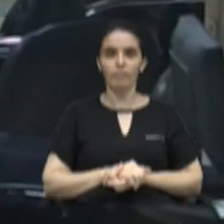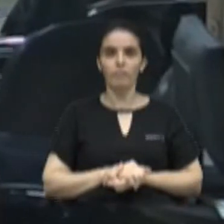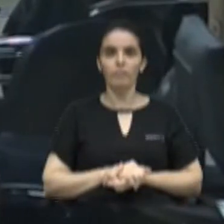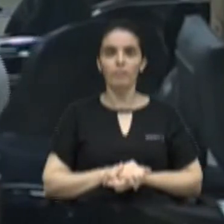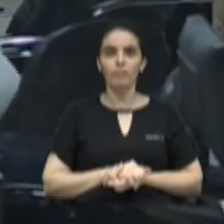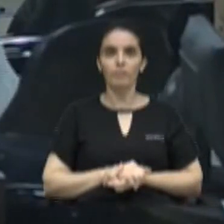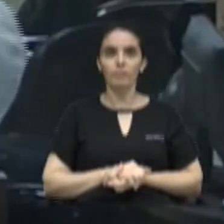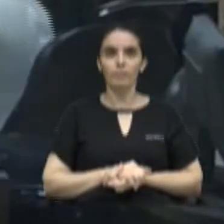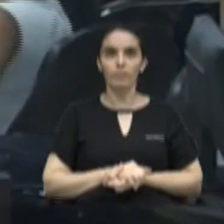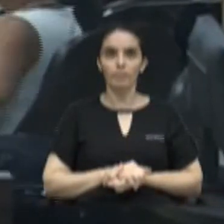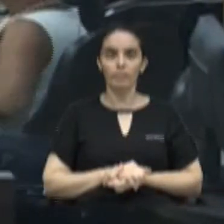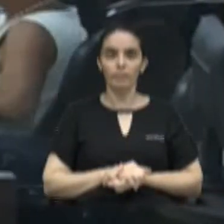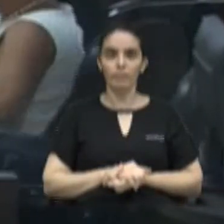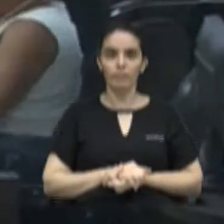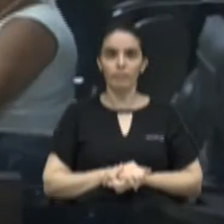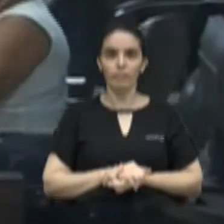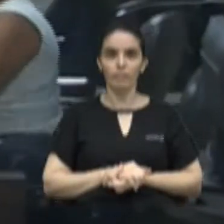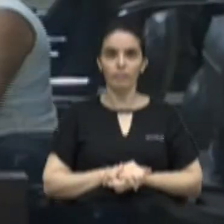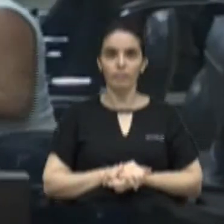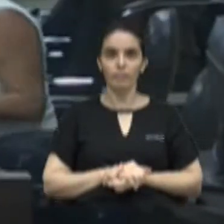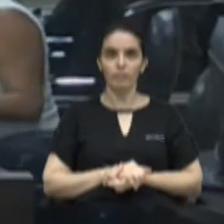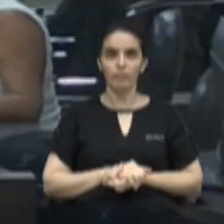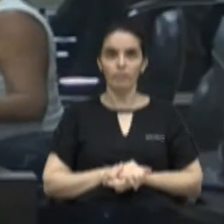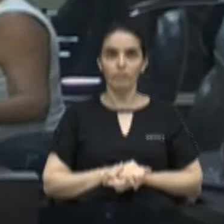Você está atrasado, Jorge. O cara passou a perna,